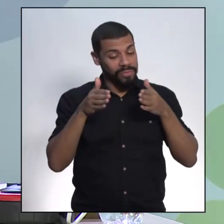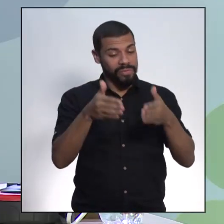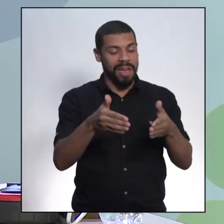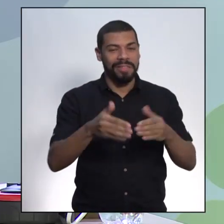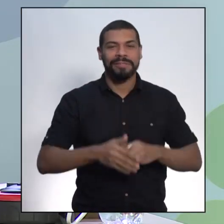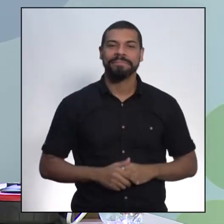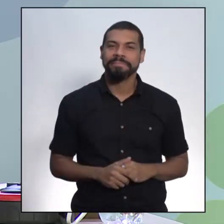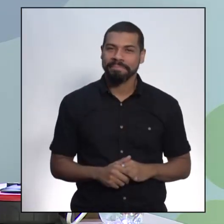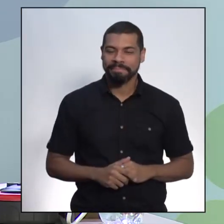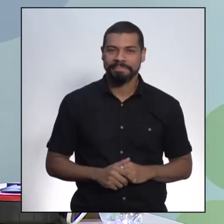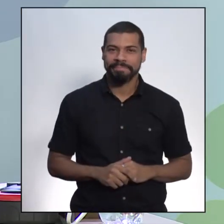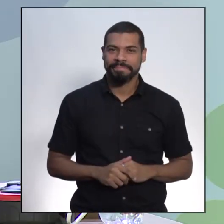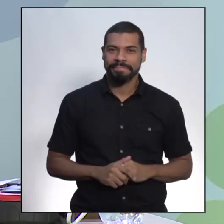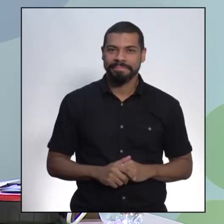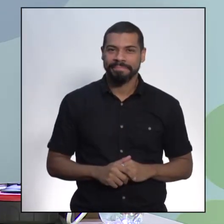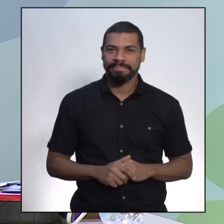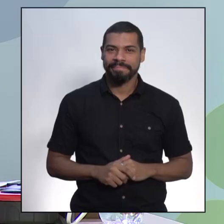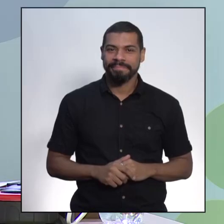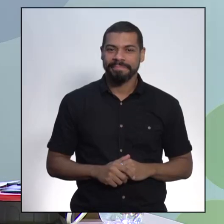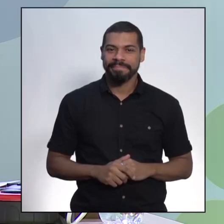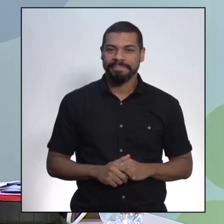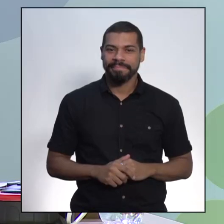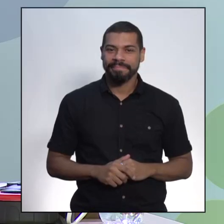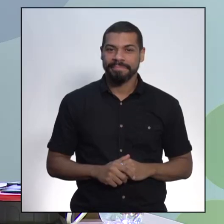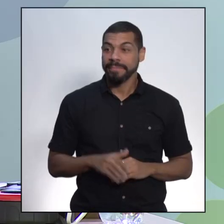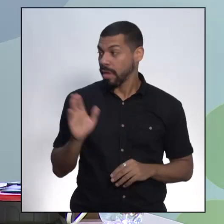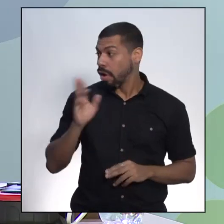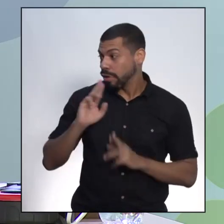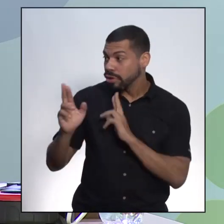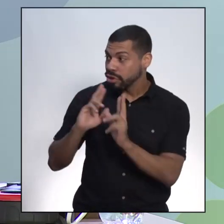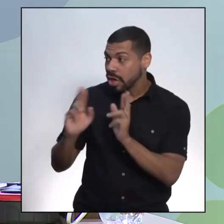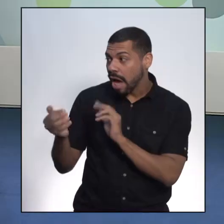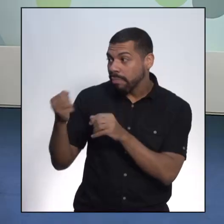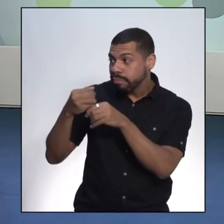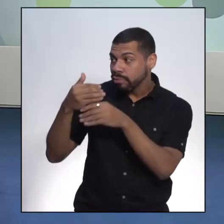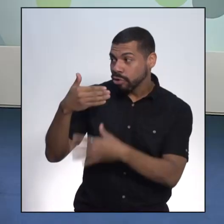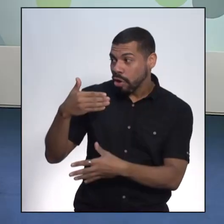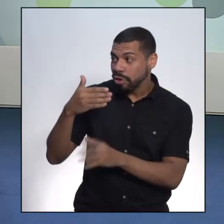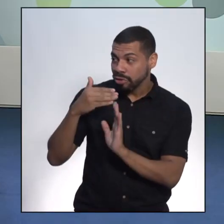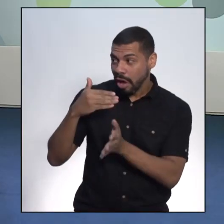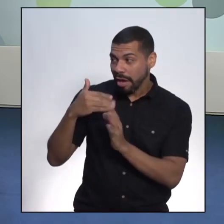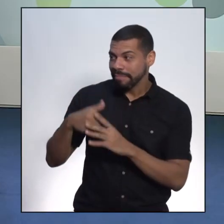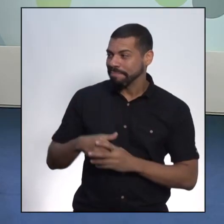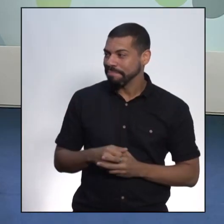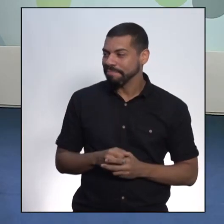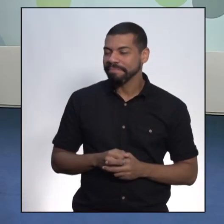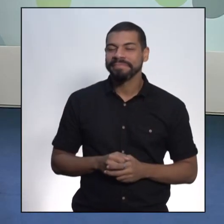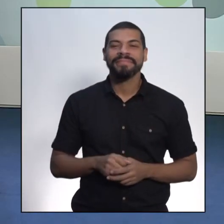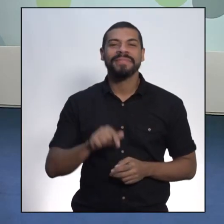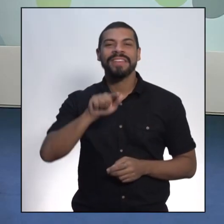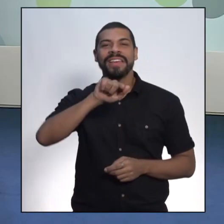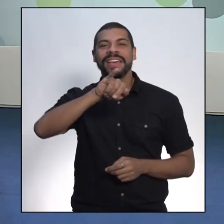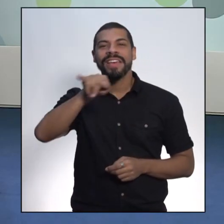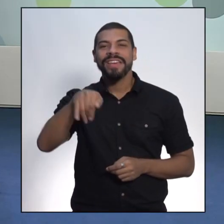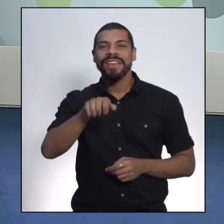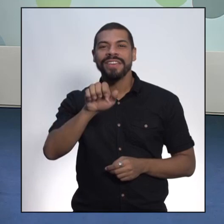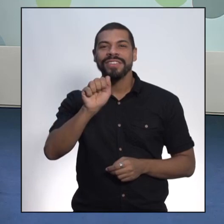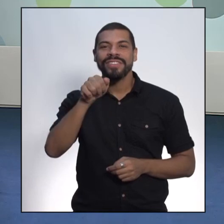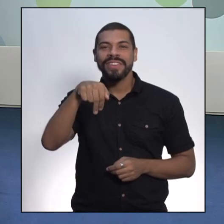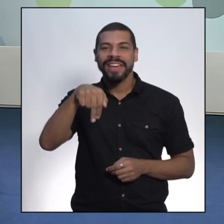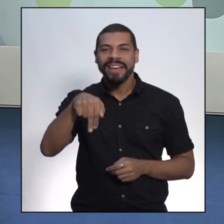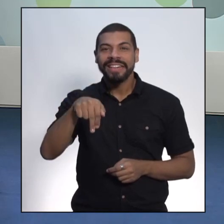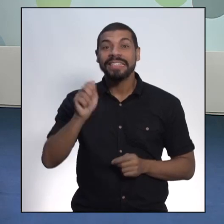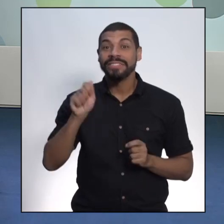ligado, certo? Então vamos lá. Alguém já deu uma... Tem o Giancarlo, ele colocou que o